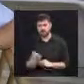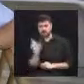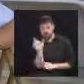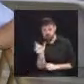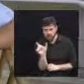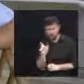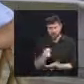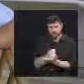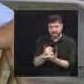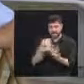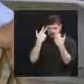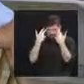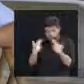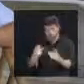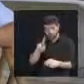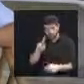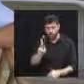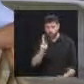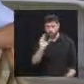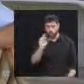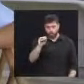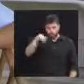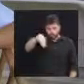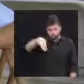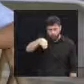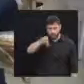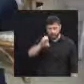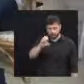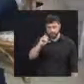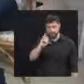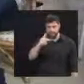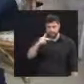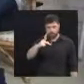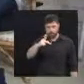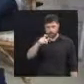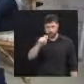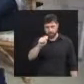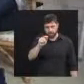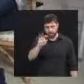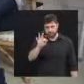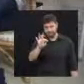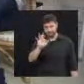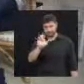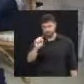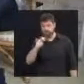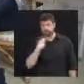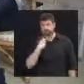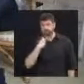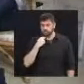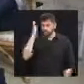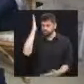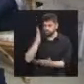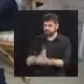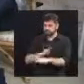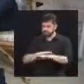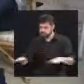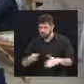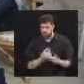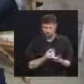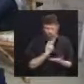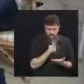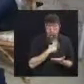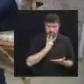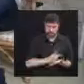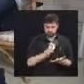homeopatia. E quando você está em tratamento, você não deve suspender os